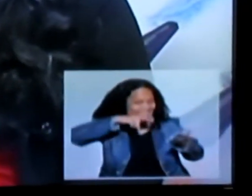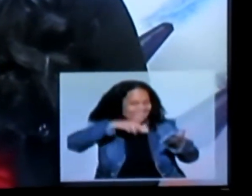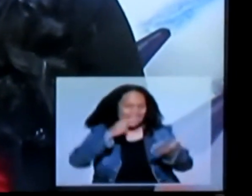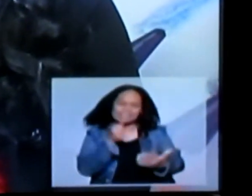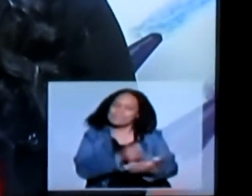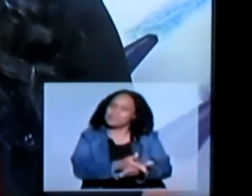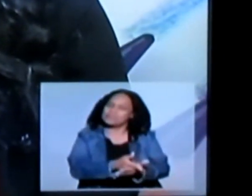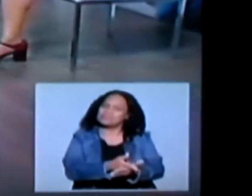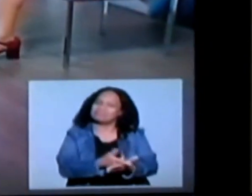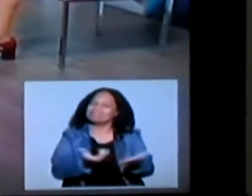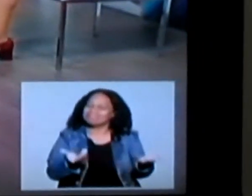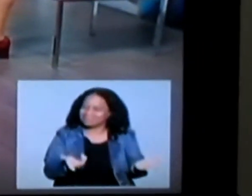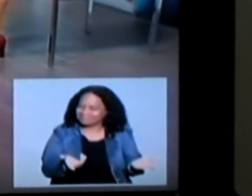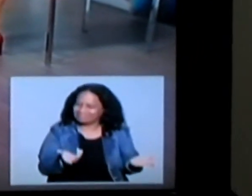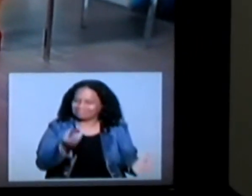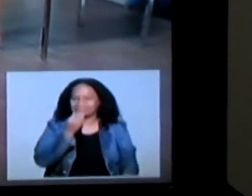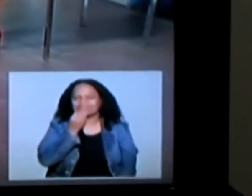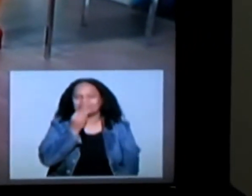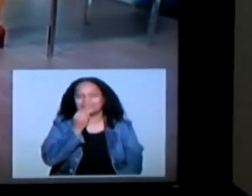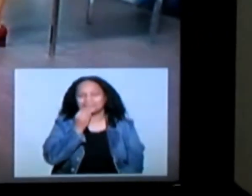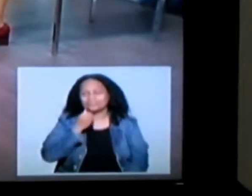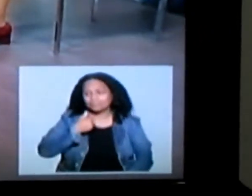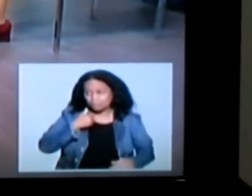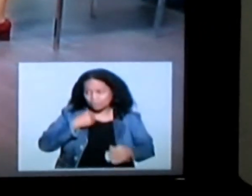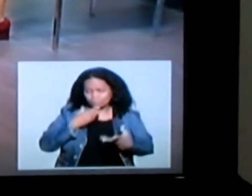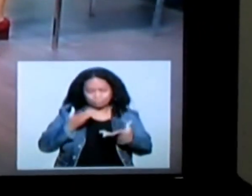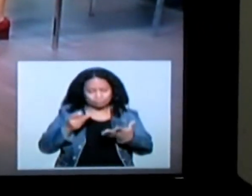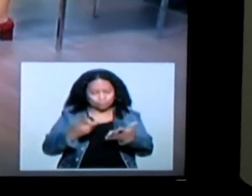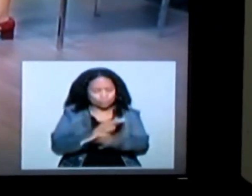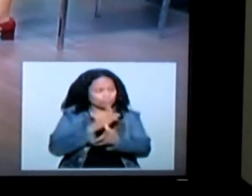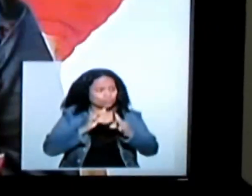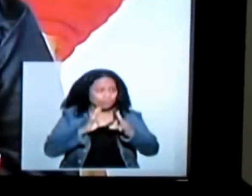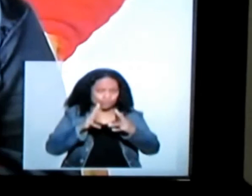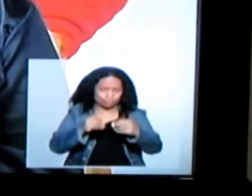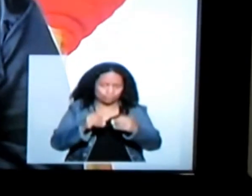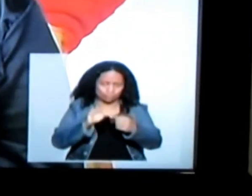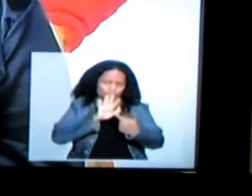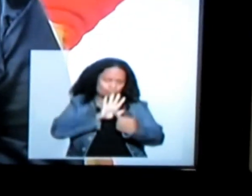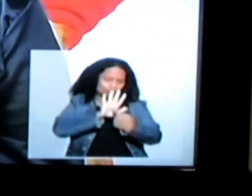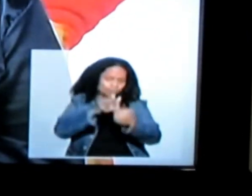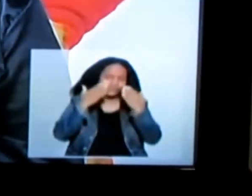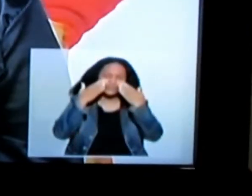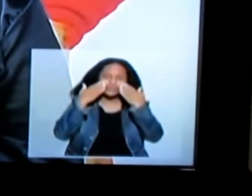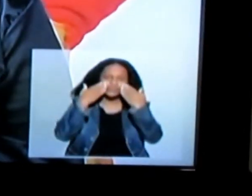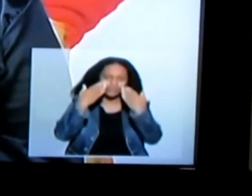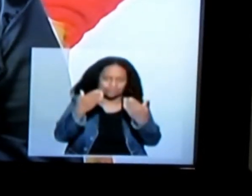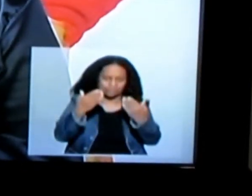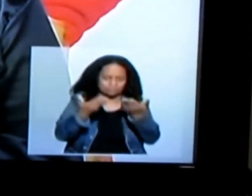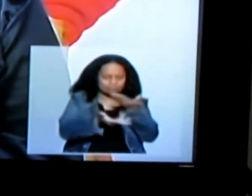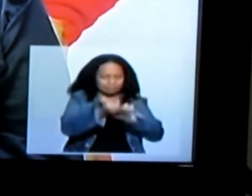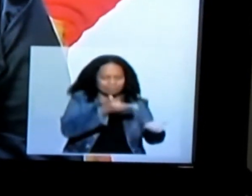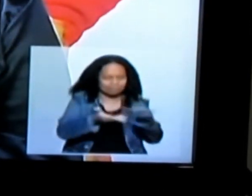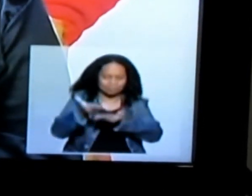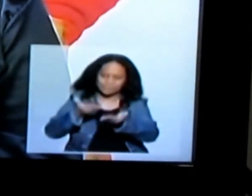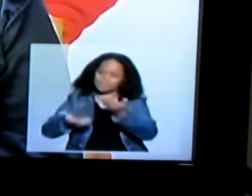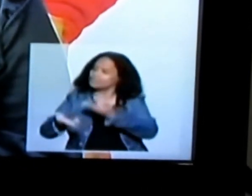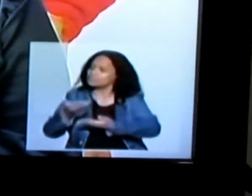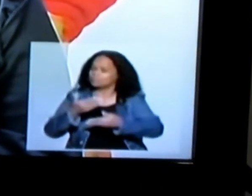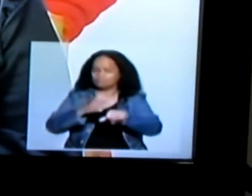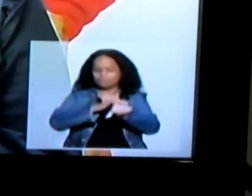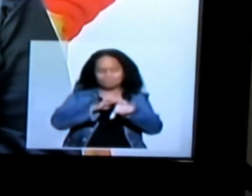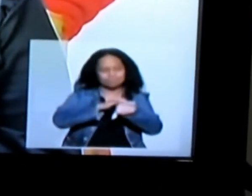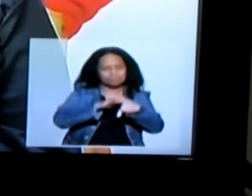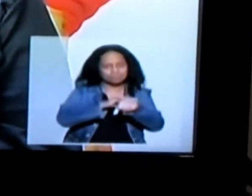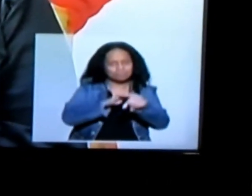você, Rafa? Olha, eu venho de tudo, assim, né? Veio por causa dos eventos que eu apresento, né? Eu faço muita mediação de autor